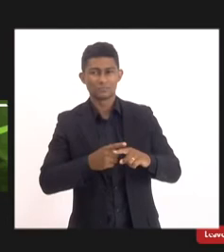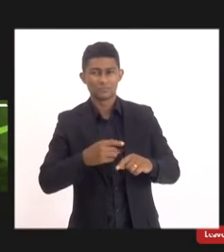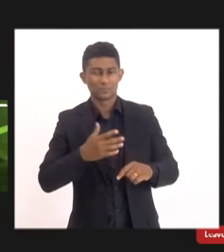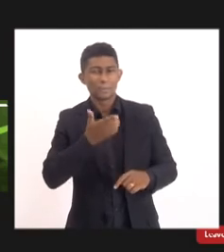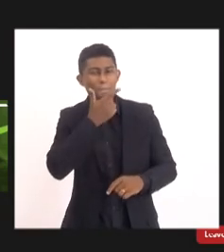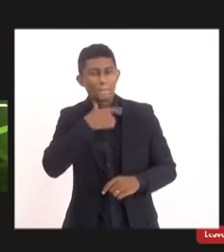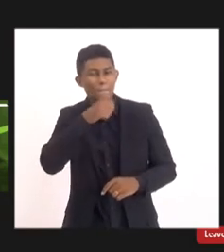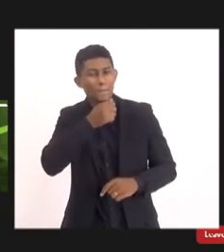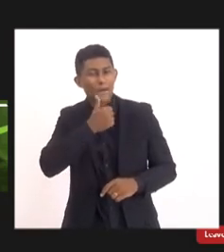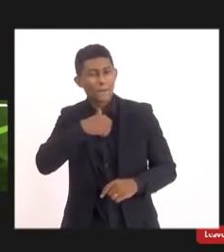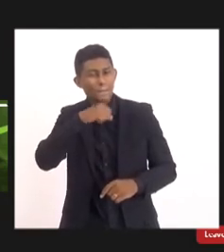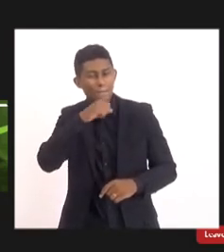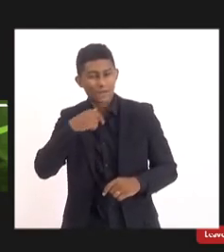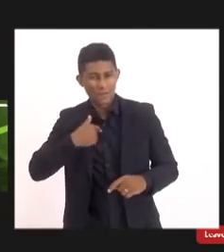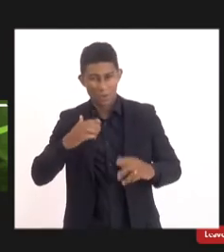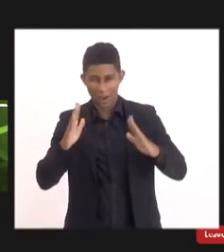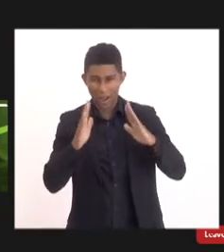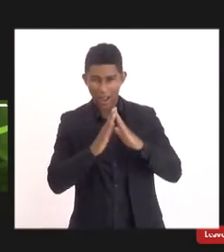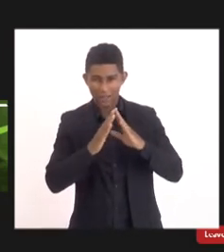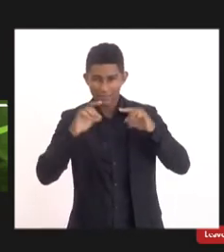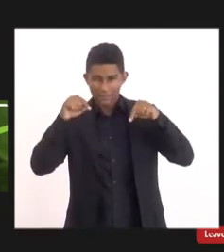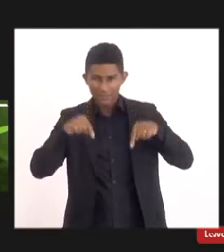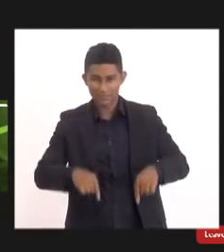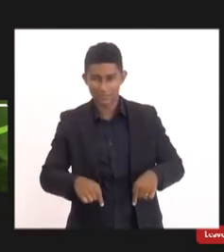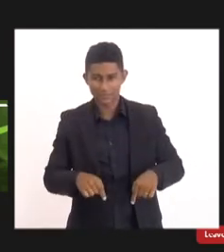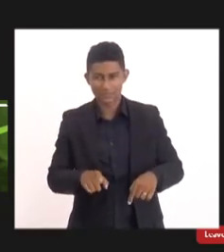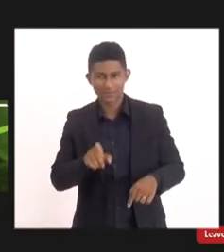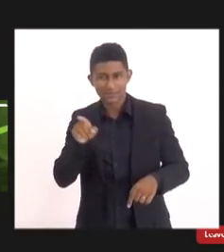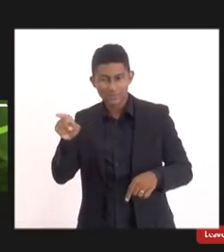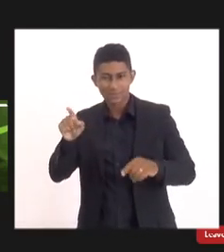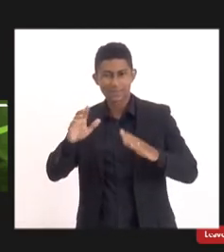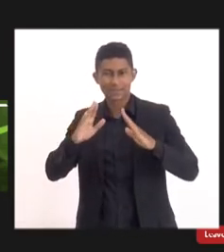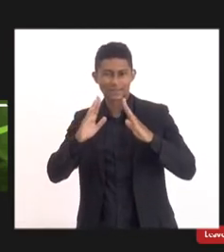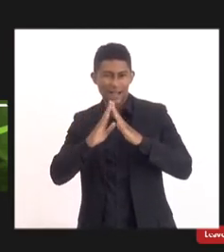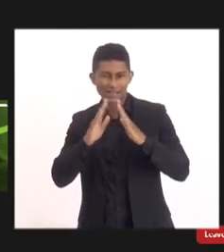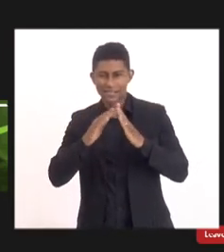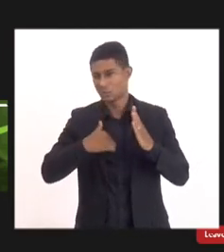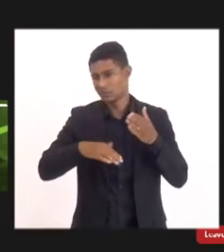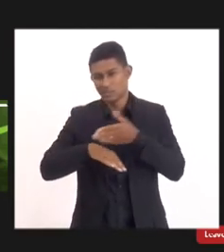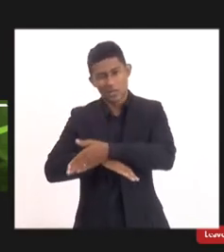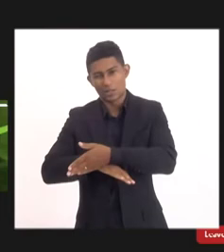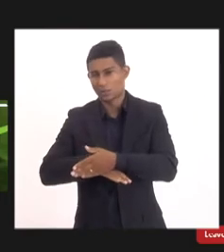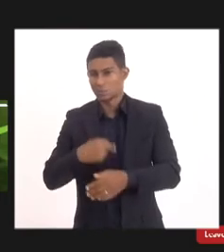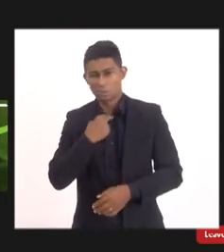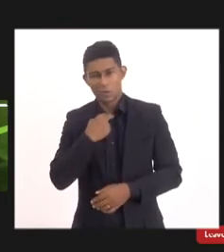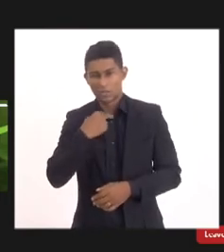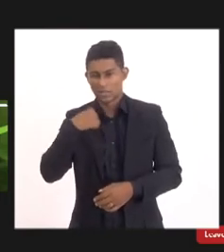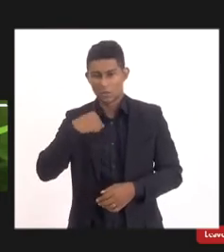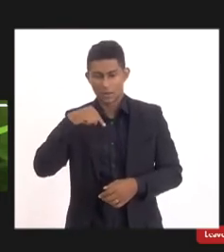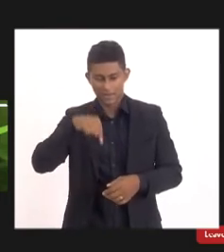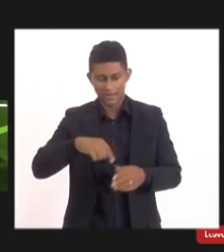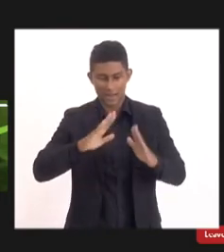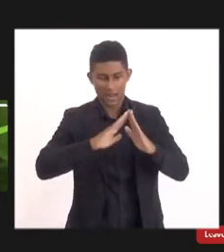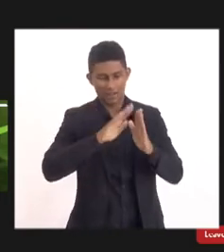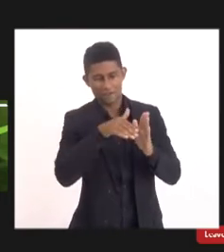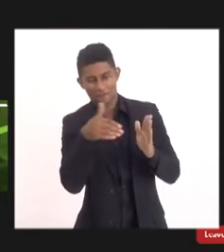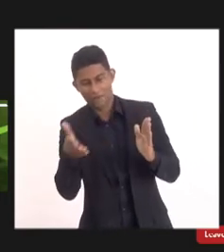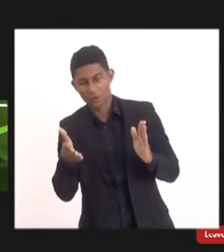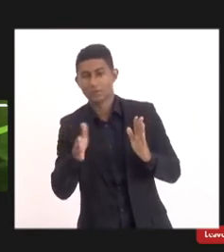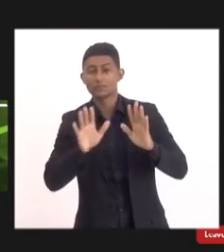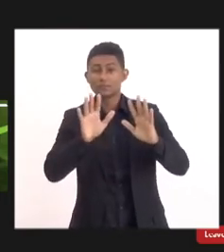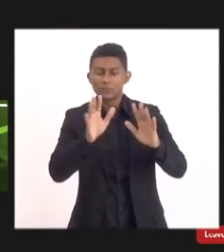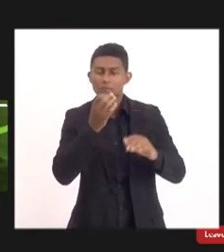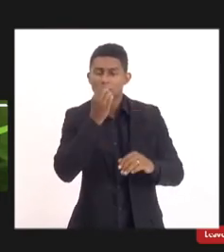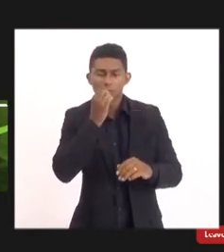pais, que está mais próximo para participar aqui, e eu não entro na casa, eu estou, né, no quintal. Mas bom dia a todos e